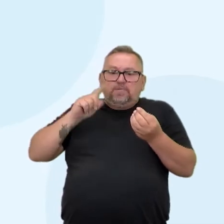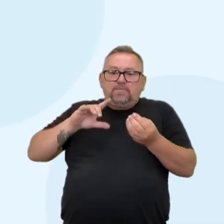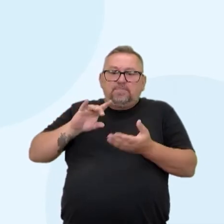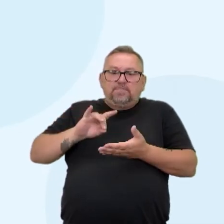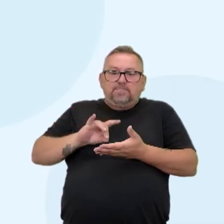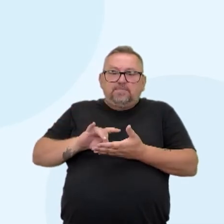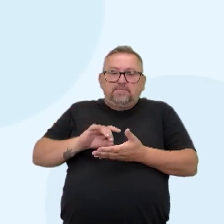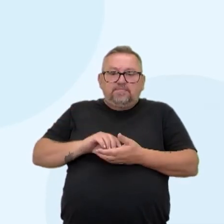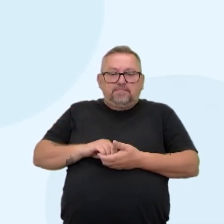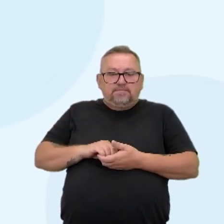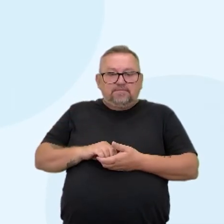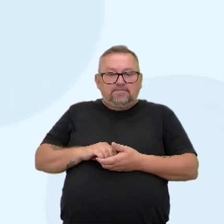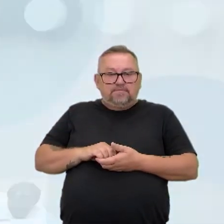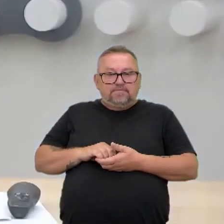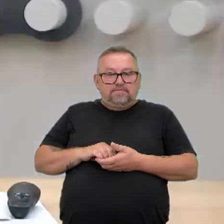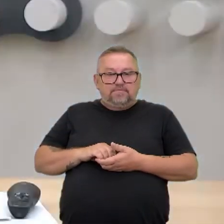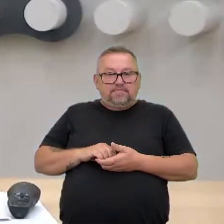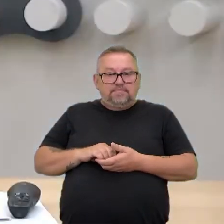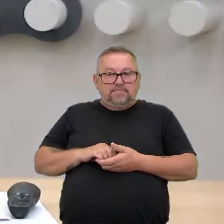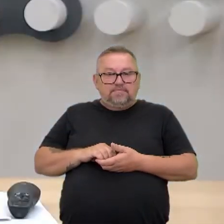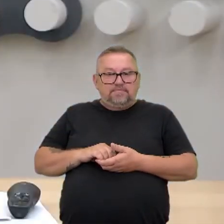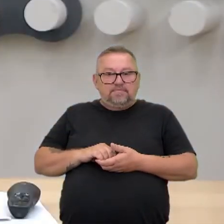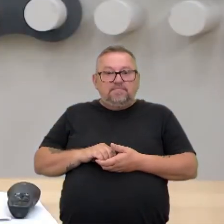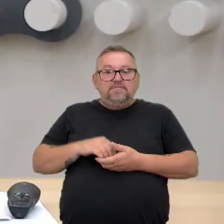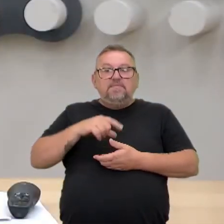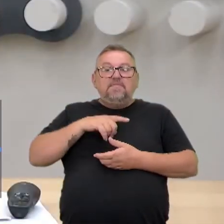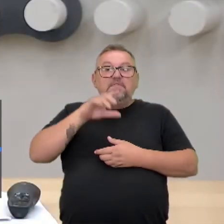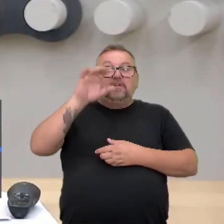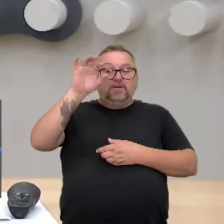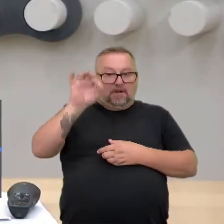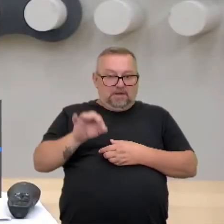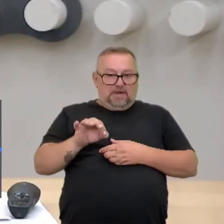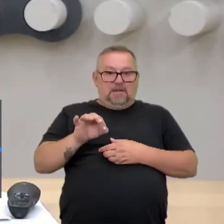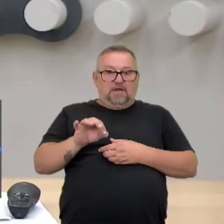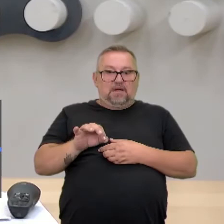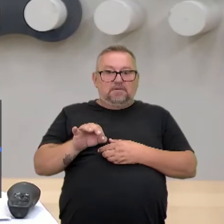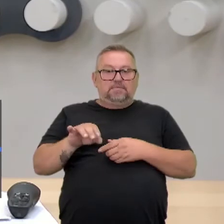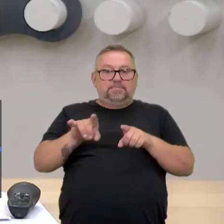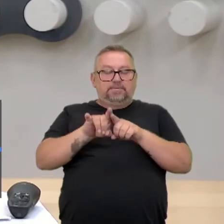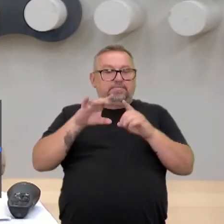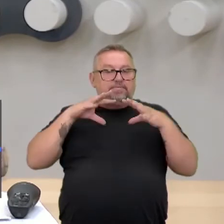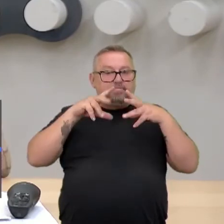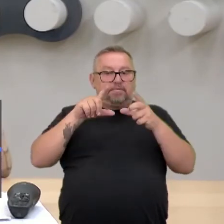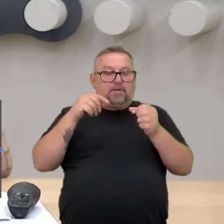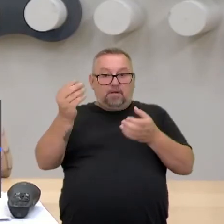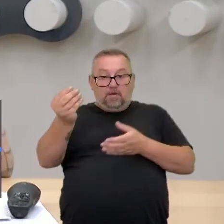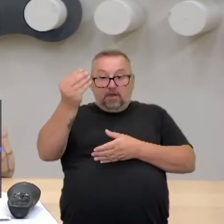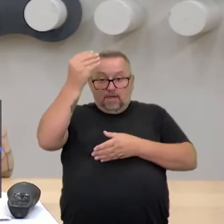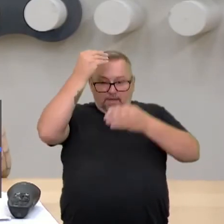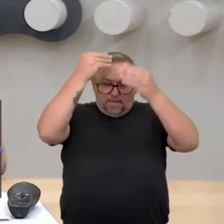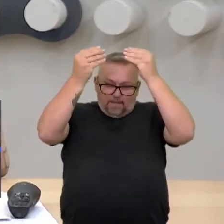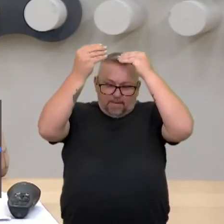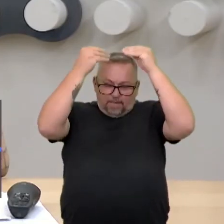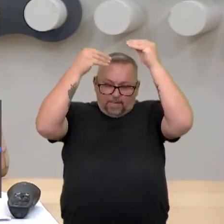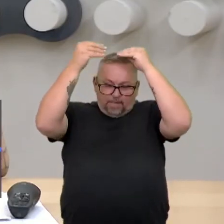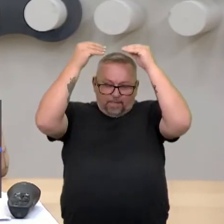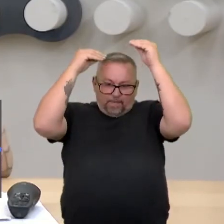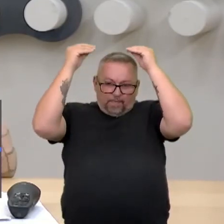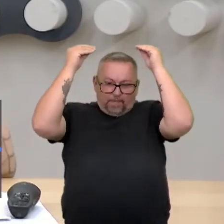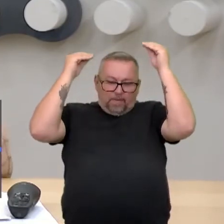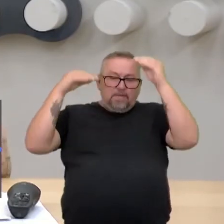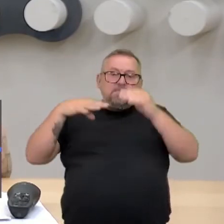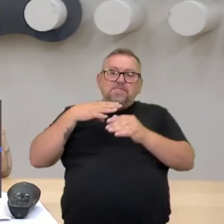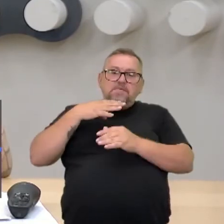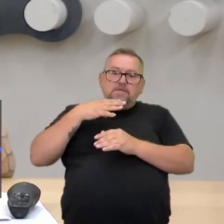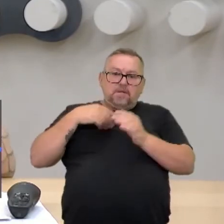verdade um como é que eu vou Certeza ter certeza que a partir de agora eu vou colocar na minha cabeça tudo que eu vou